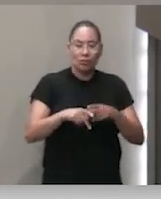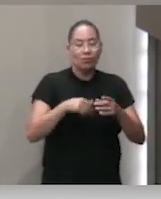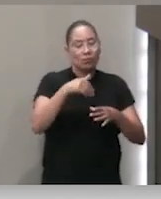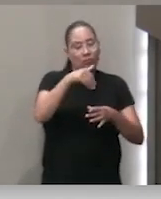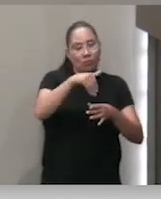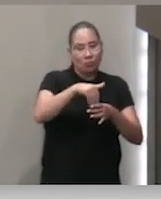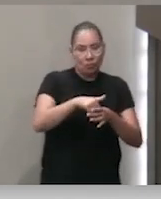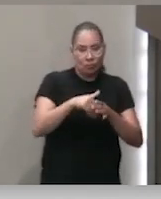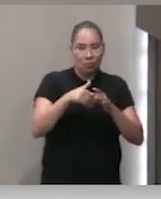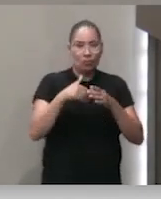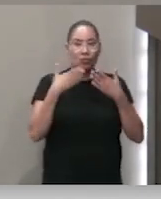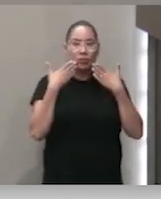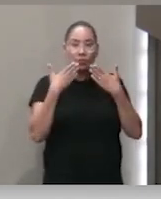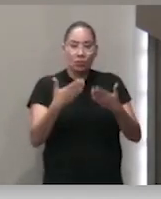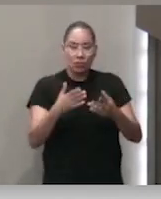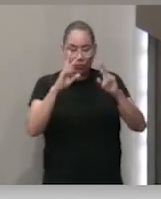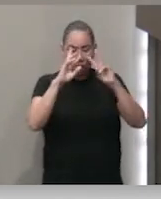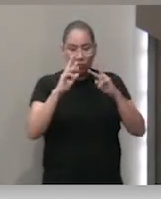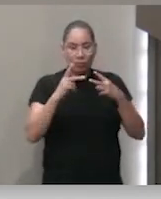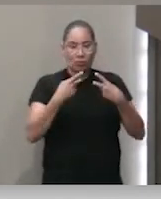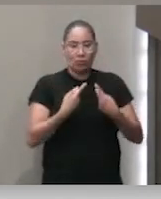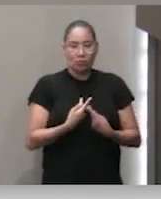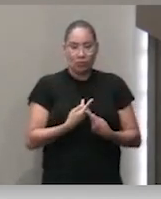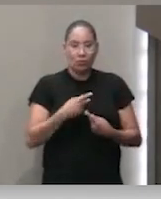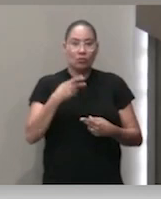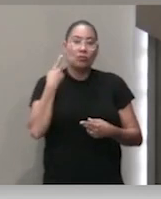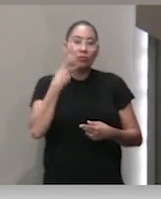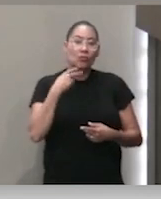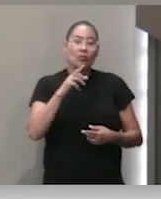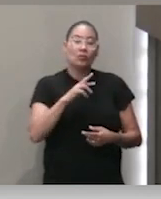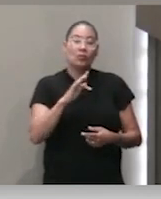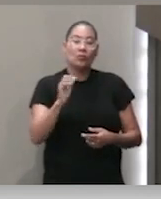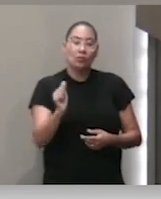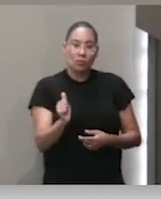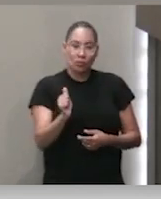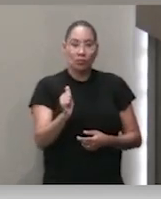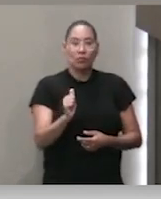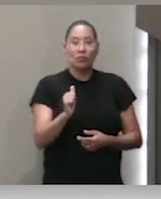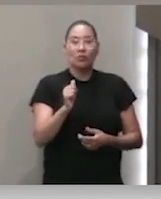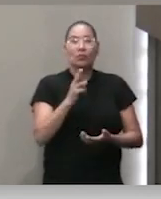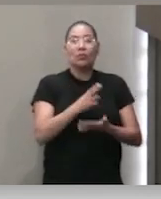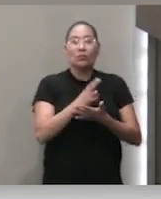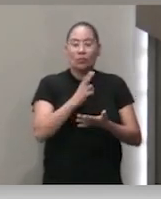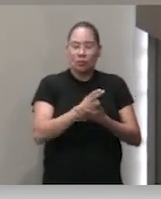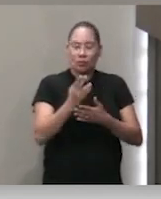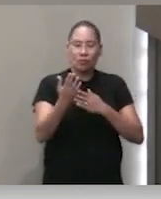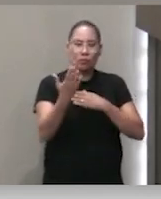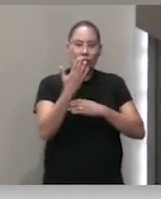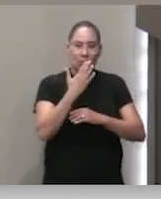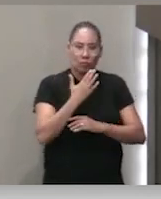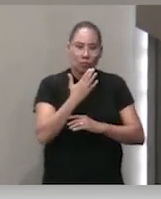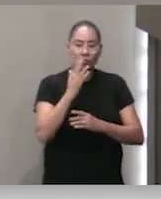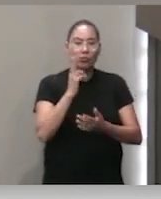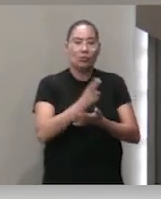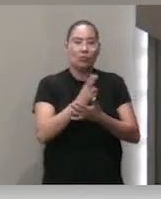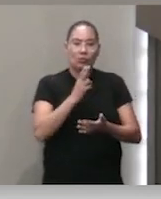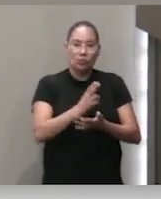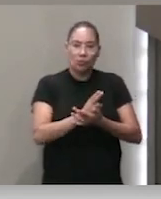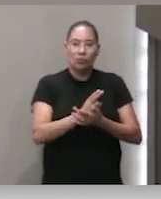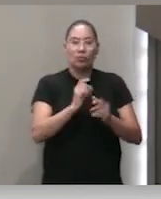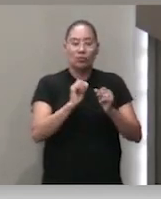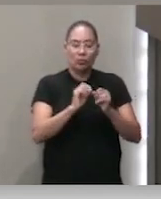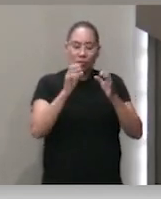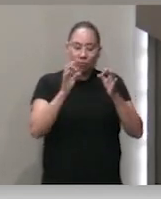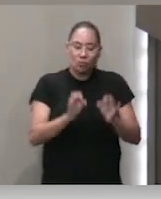vota e mostra e reconhece. Então, vereador Rufa, o senhor é um cara que sempre ajudou aqui, um cara que sempre fez pelo